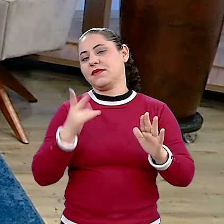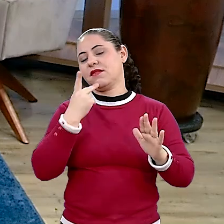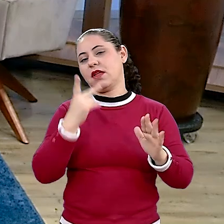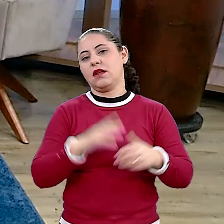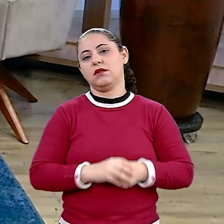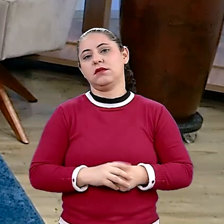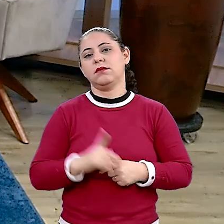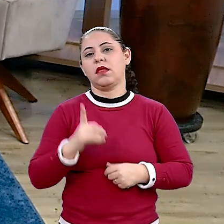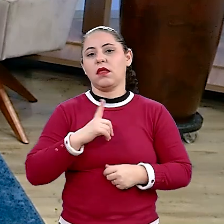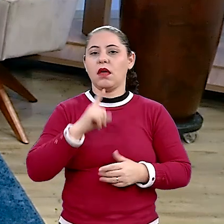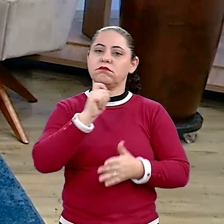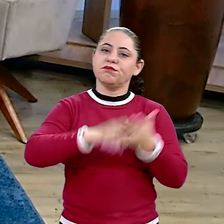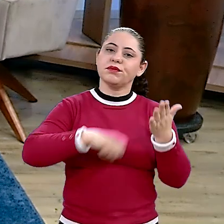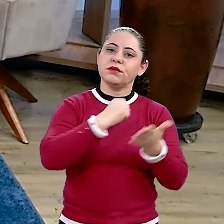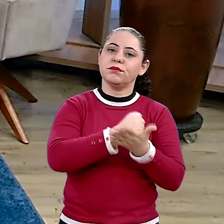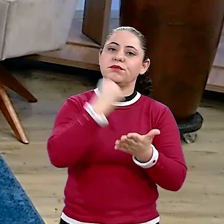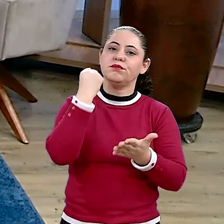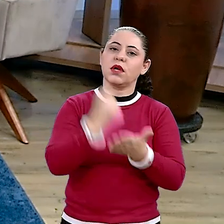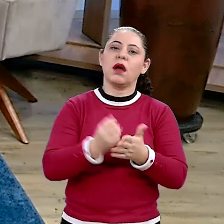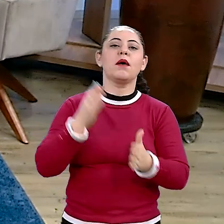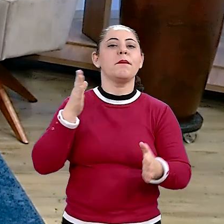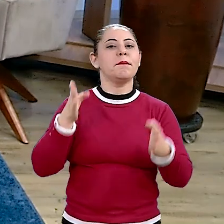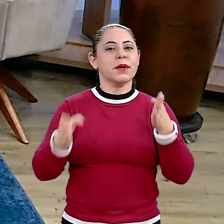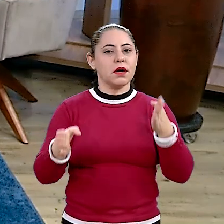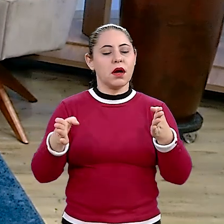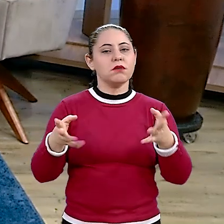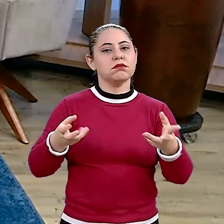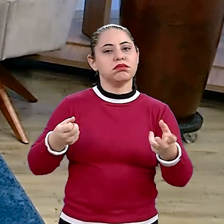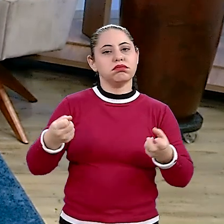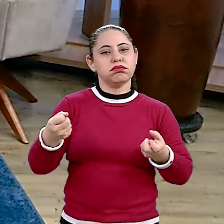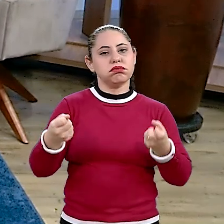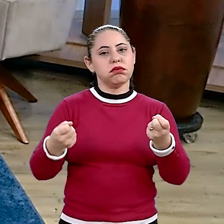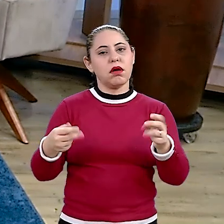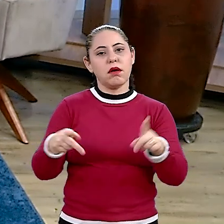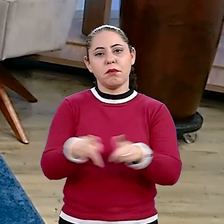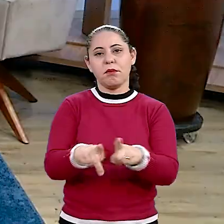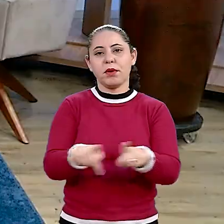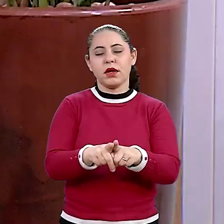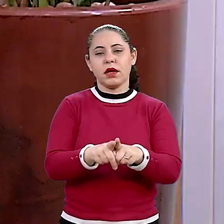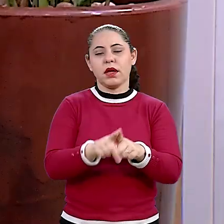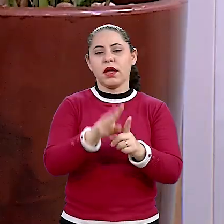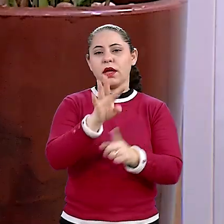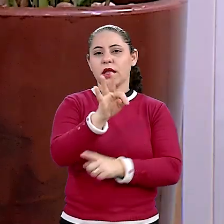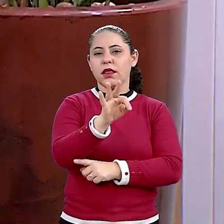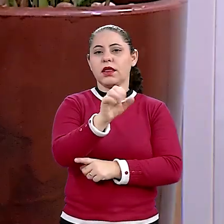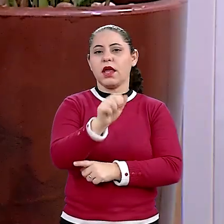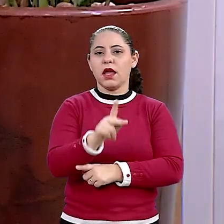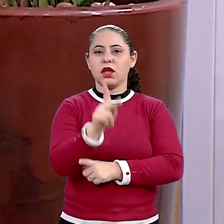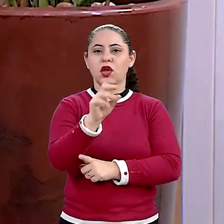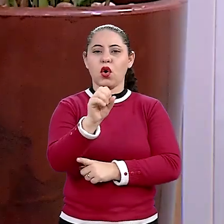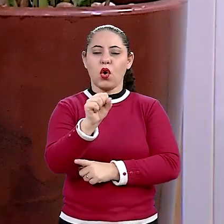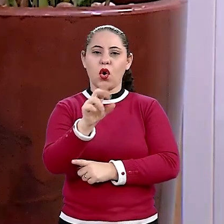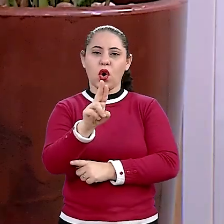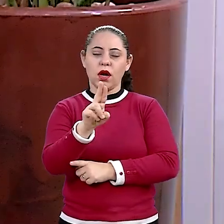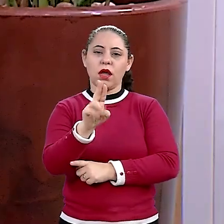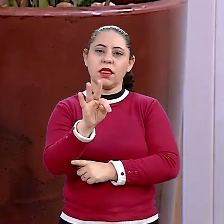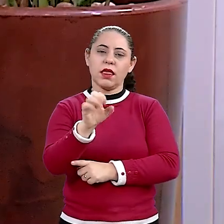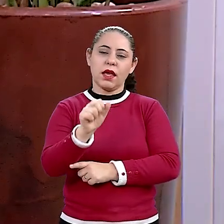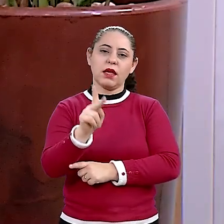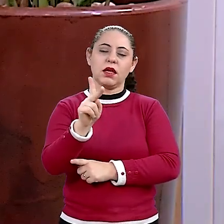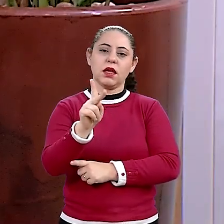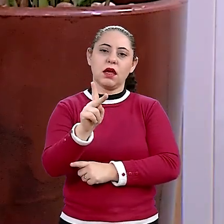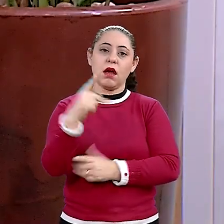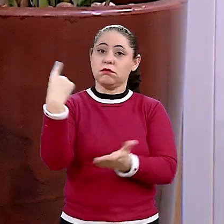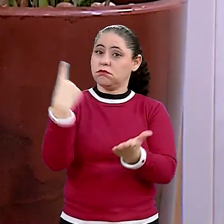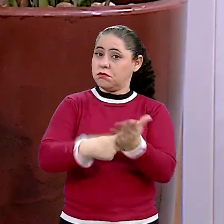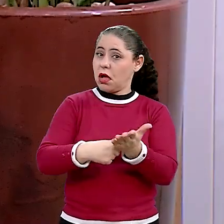você viabilizar isso, você tem que assinar contratos de longo prazo de transporte, tem uma modalidade chamada take or pay, que é onde você tem um contrato firme